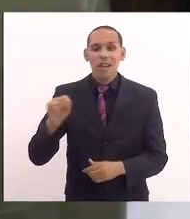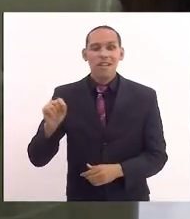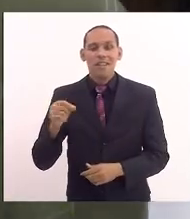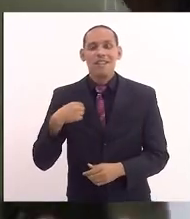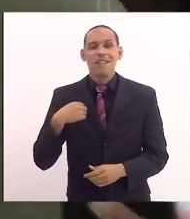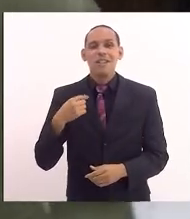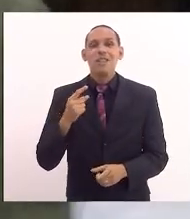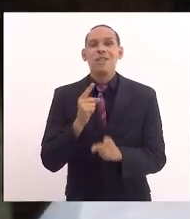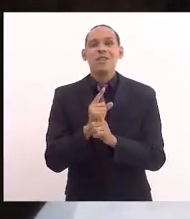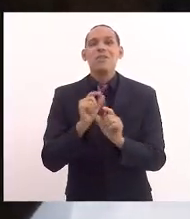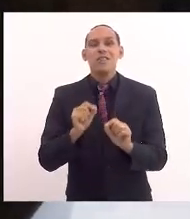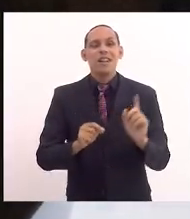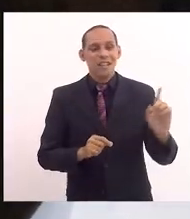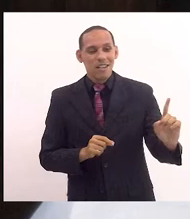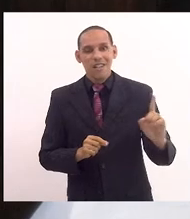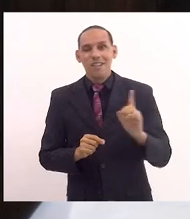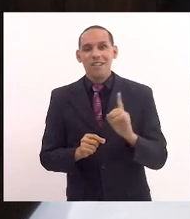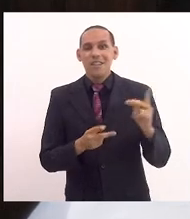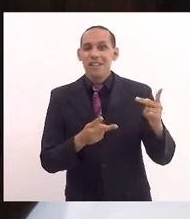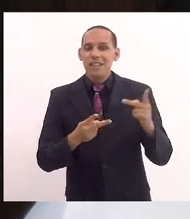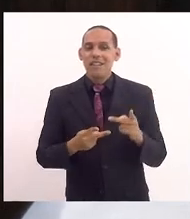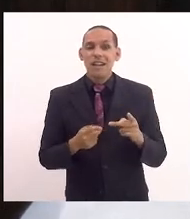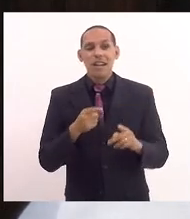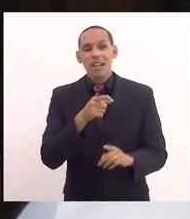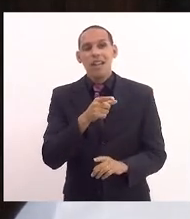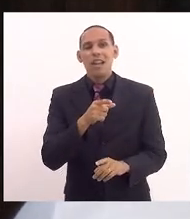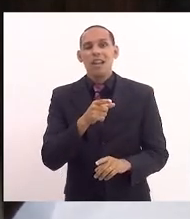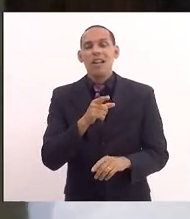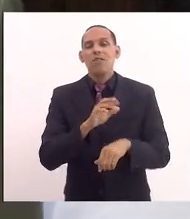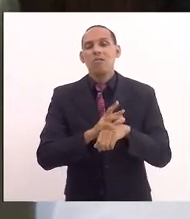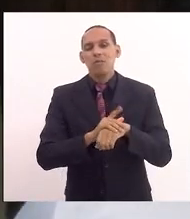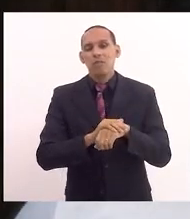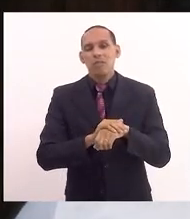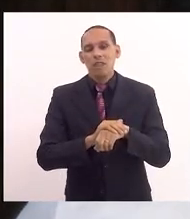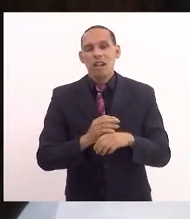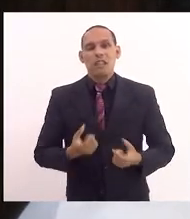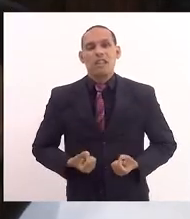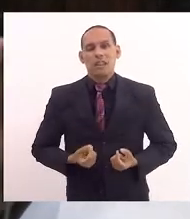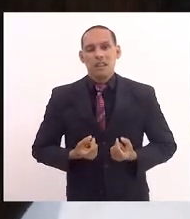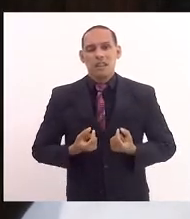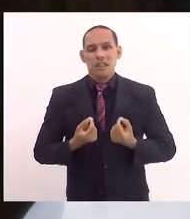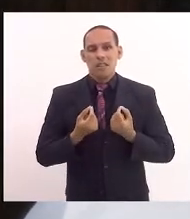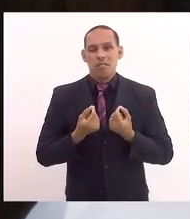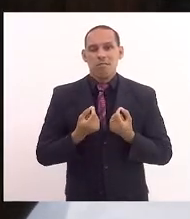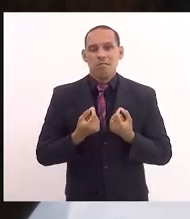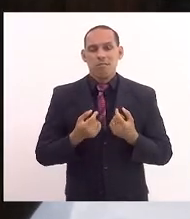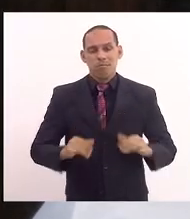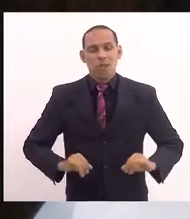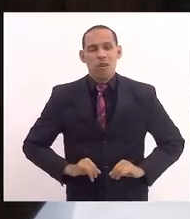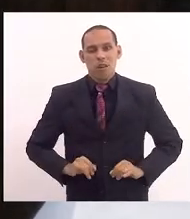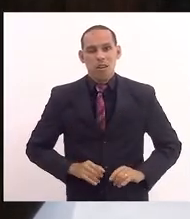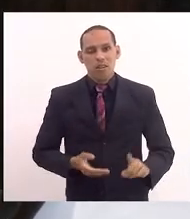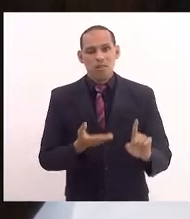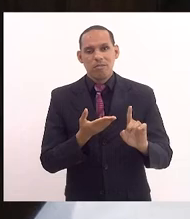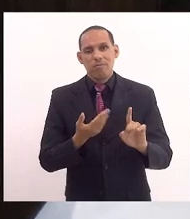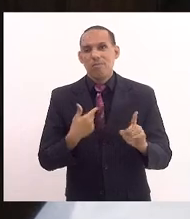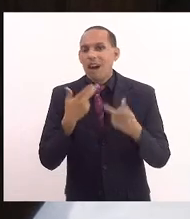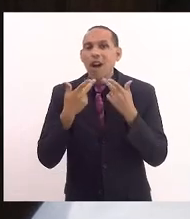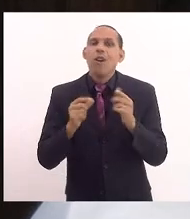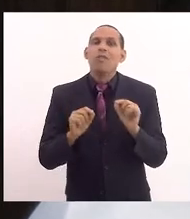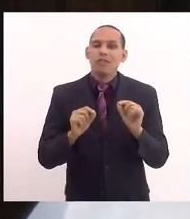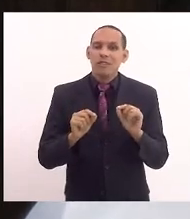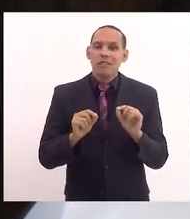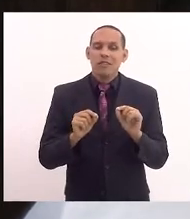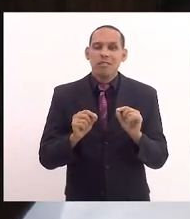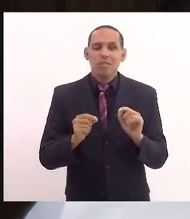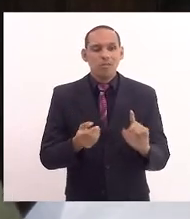que ele foi me visitar lá e estava sofrendo de um câncer. Então, não tem nem o que falar, né? O cara